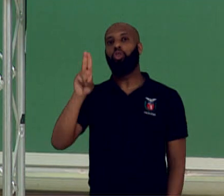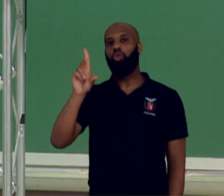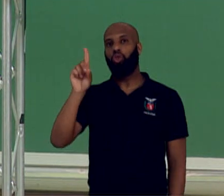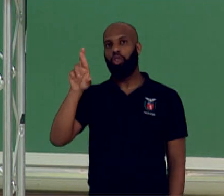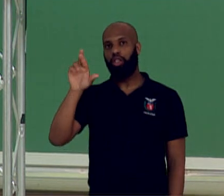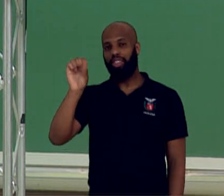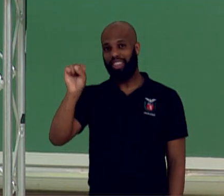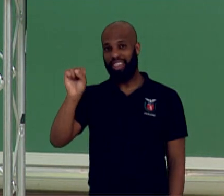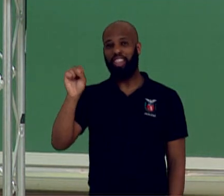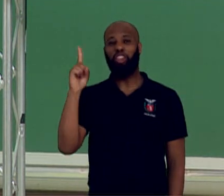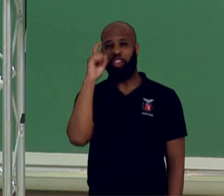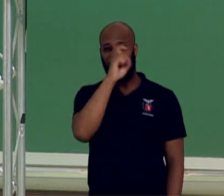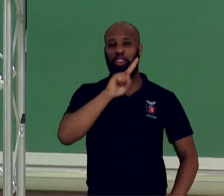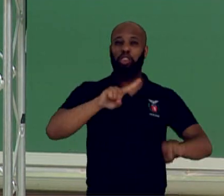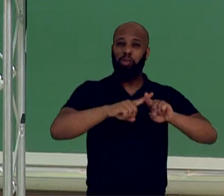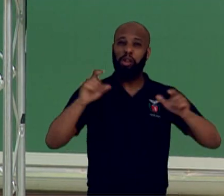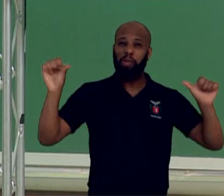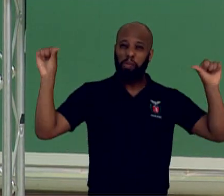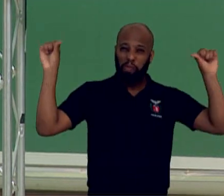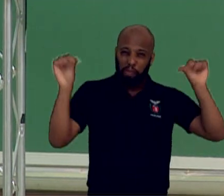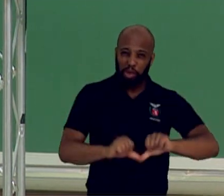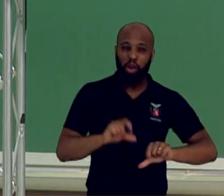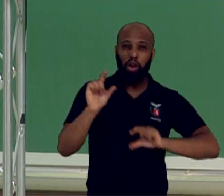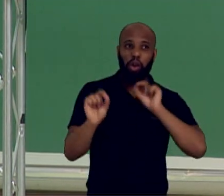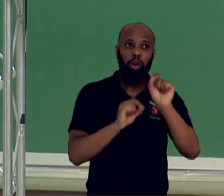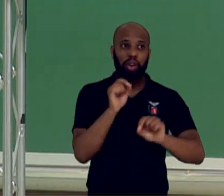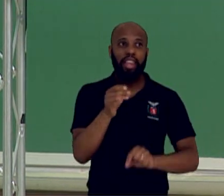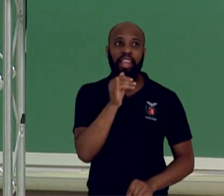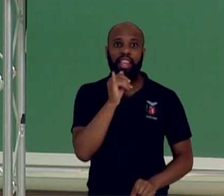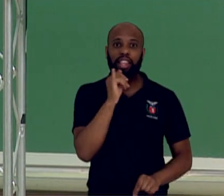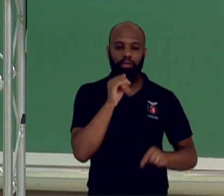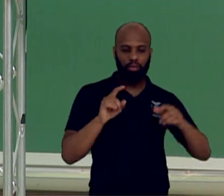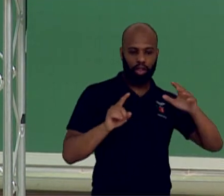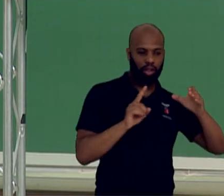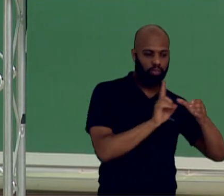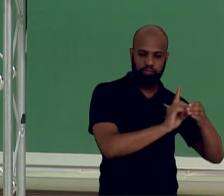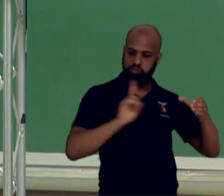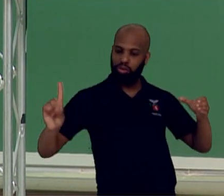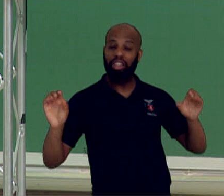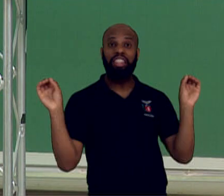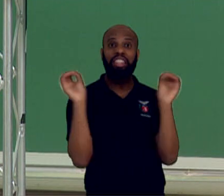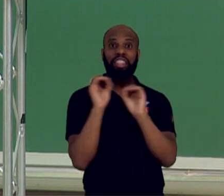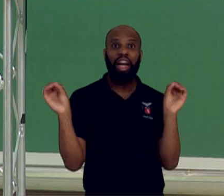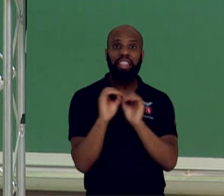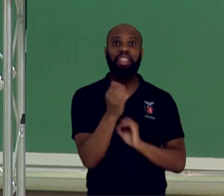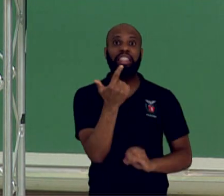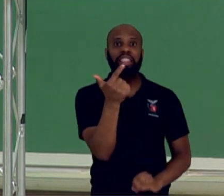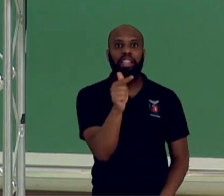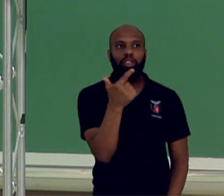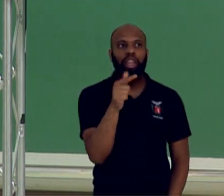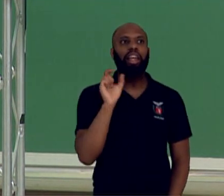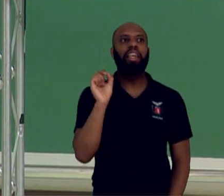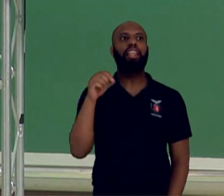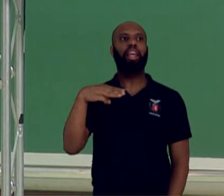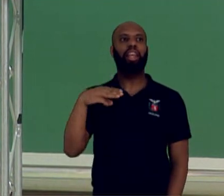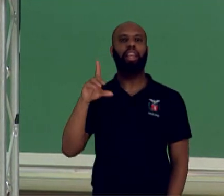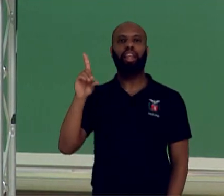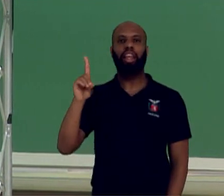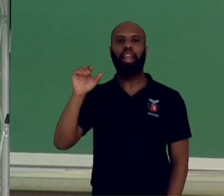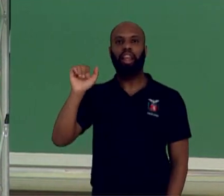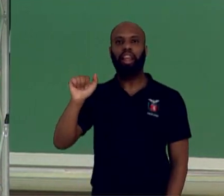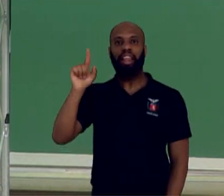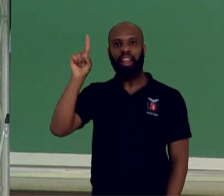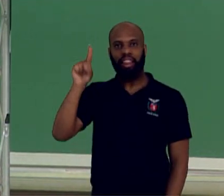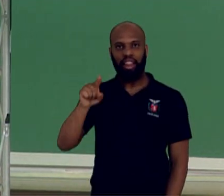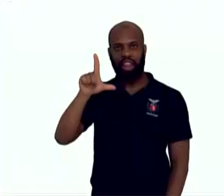difícil. Pior que ser um sudra era não fazer parte de nenhuma dessas castas, que são os Dalits.